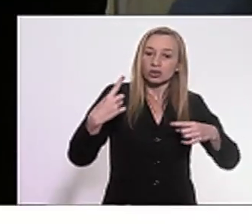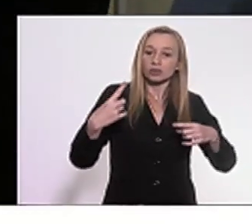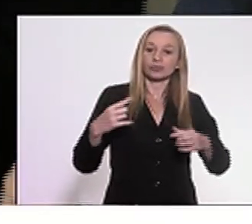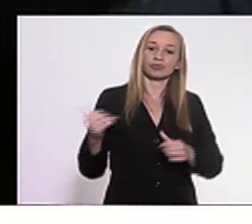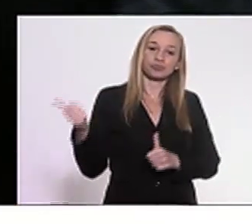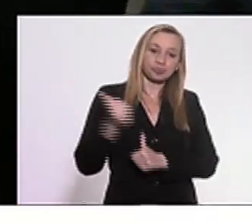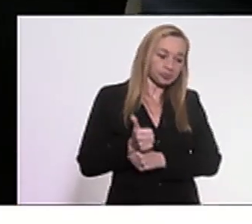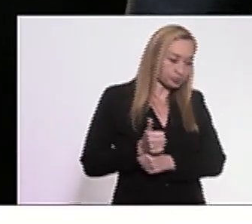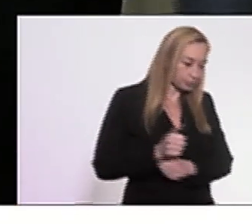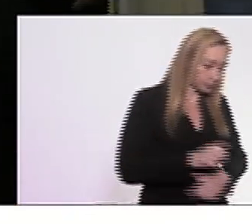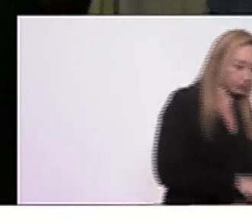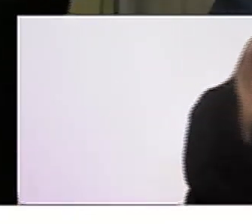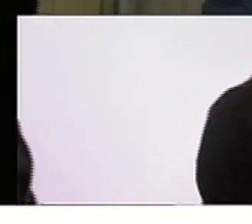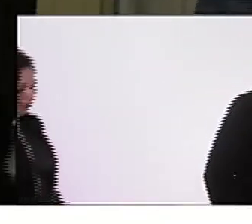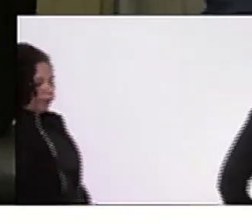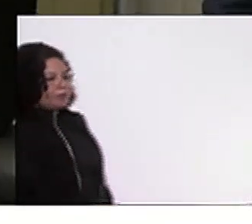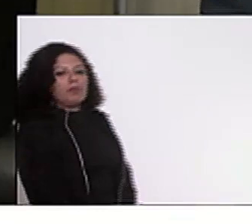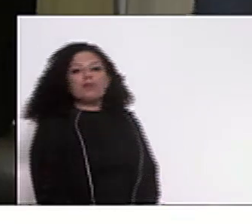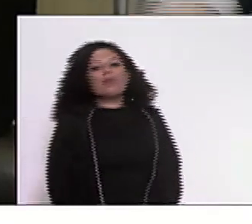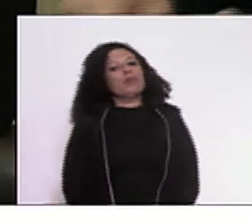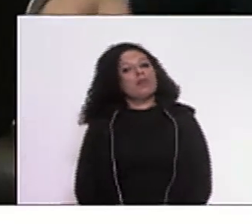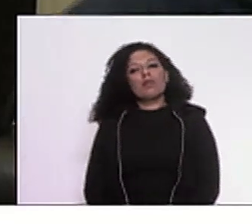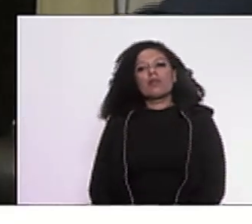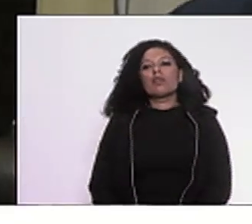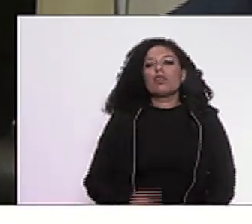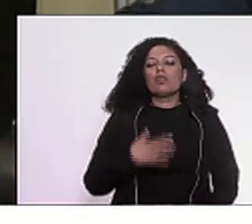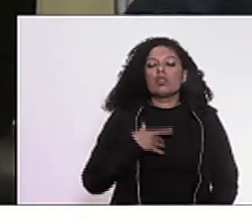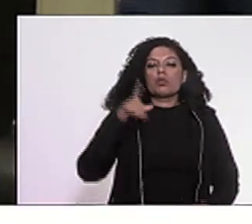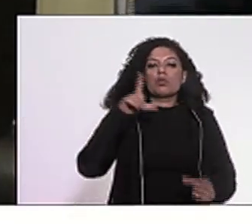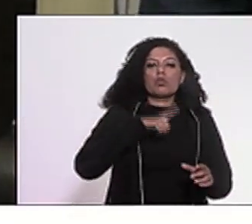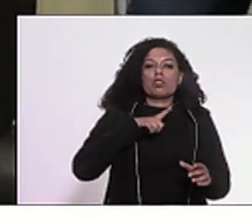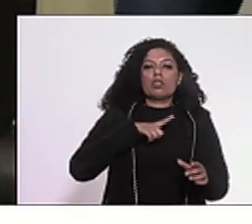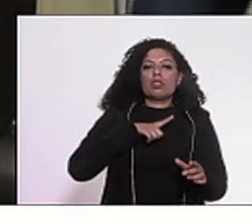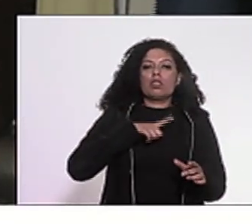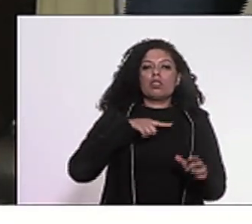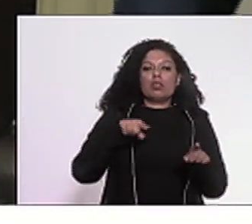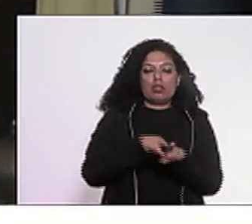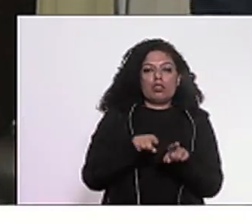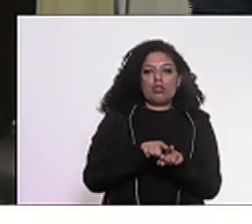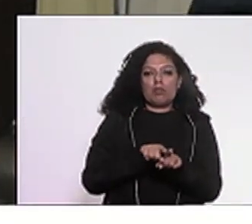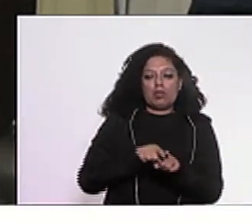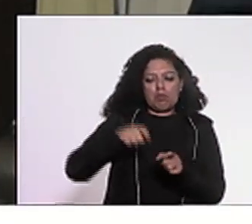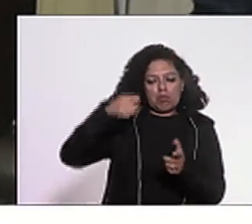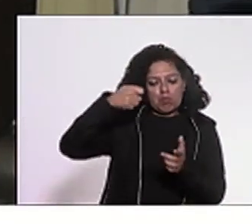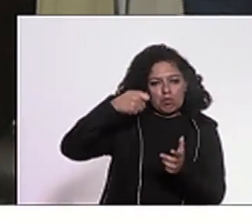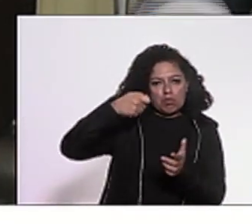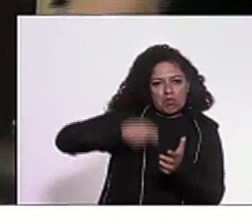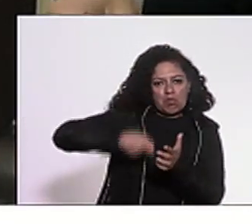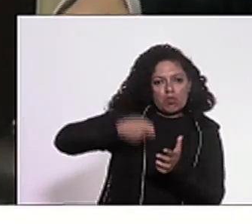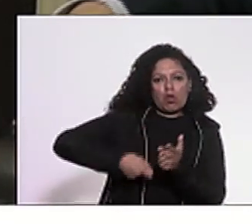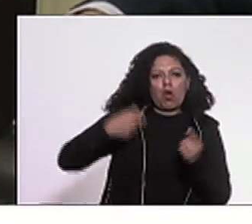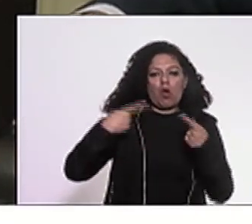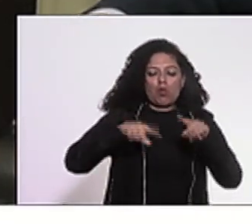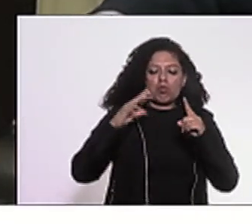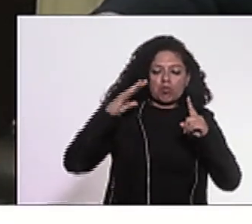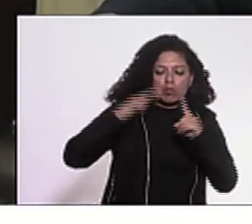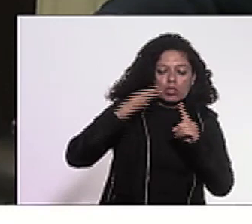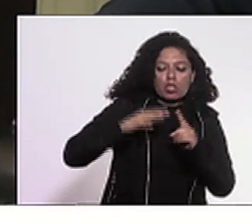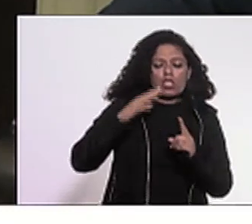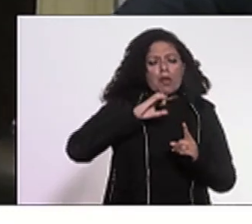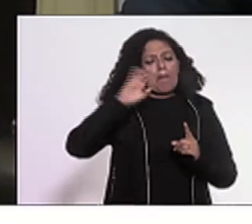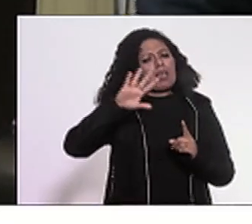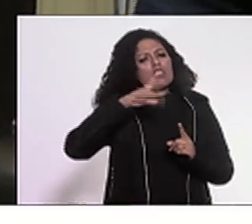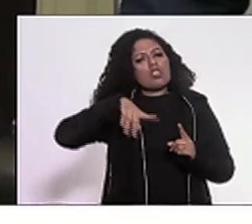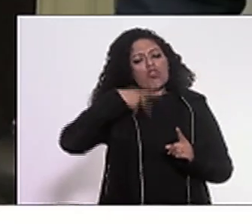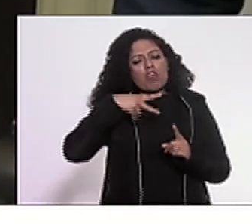dentro da administração pública e ter também dentro do Código Penal, né, uma punição para o assédio. Quando a gente fala de